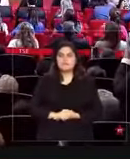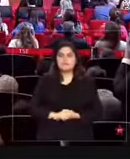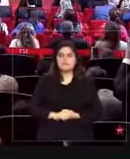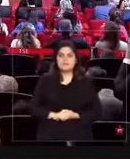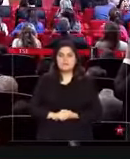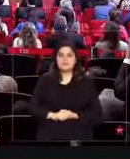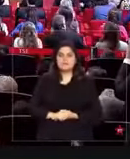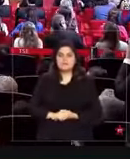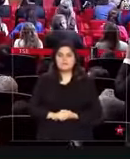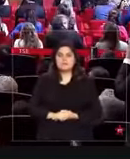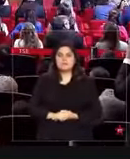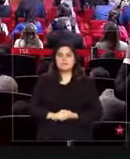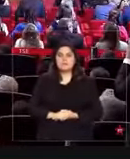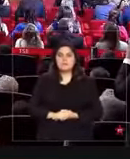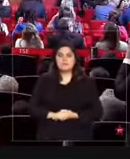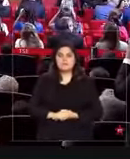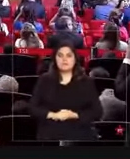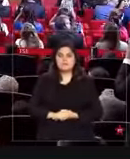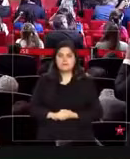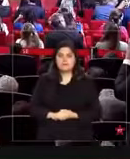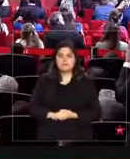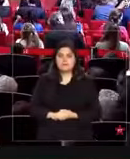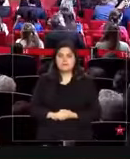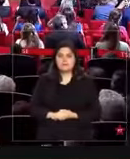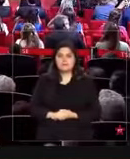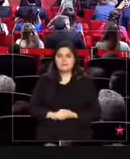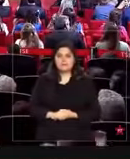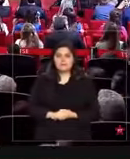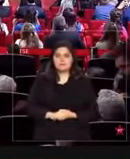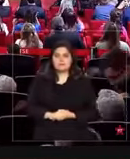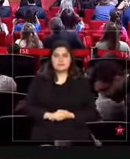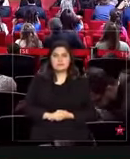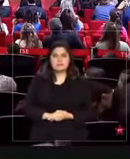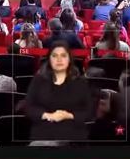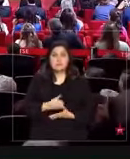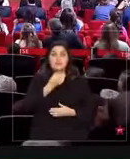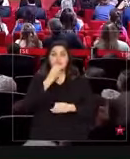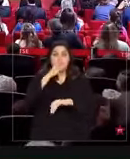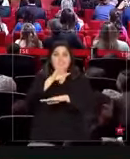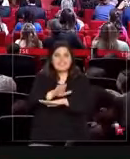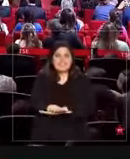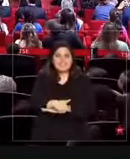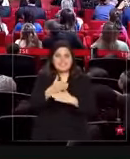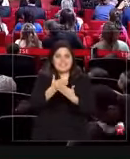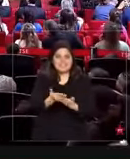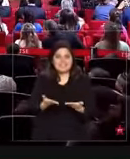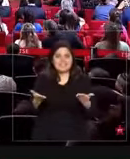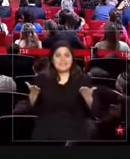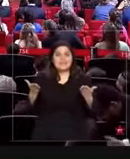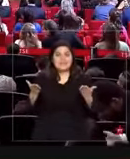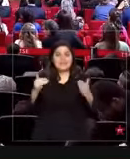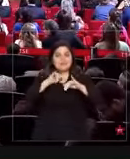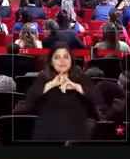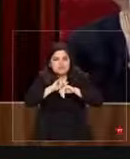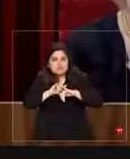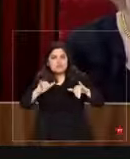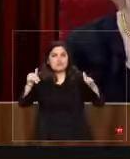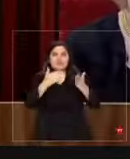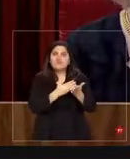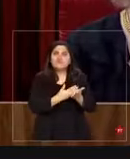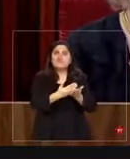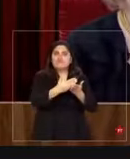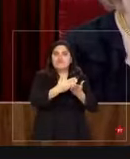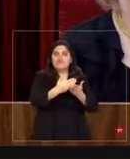futuro ex-presidente, né, o atual presidente Jair Messias Bolsonaro, Boa fez sua tarde a diplomação no todos. dia 10 de dezembro, Declaro aberta a portanto,